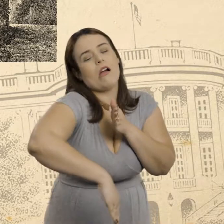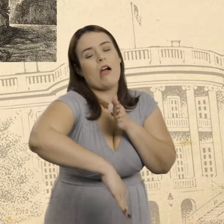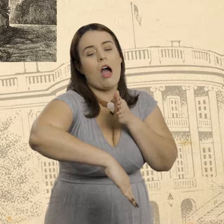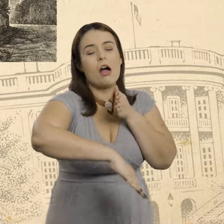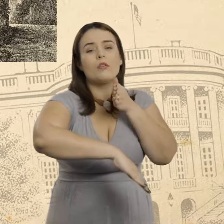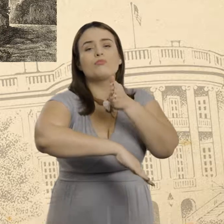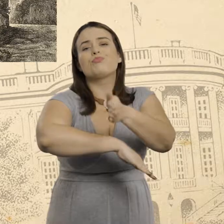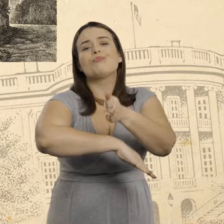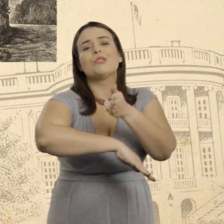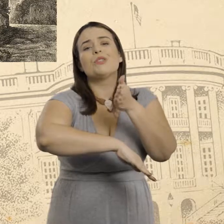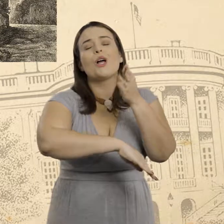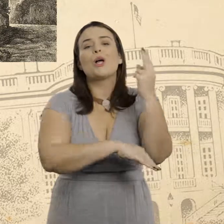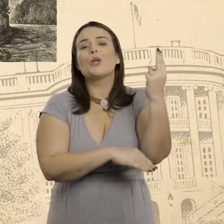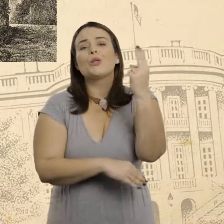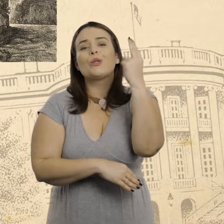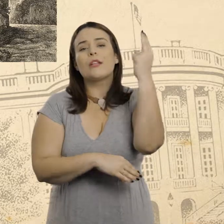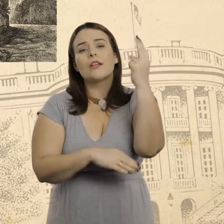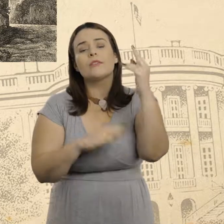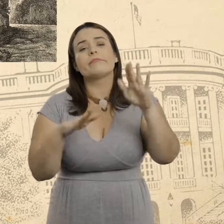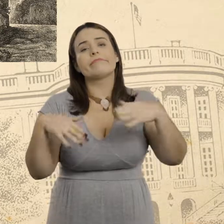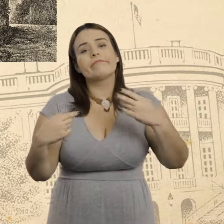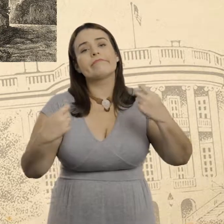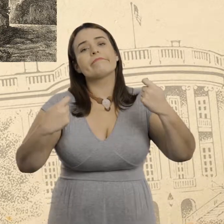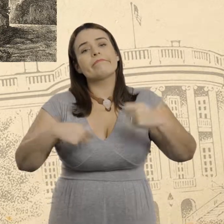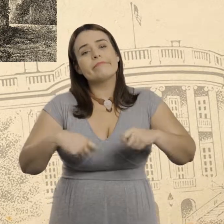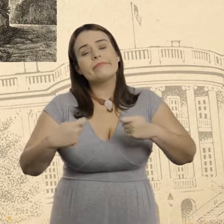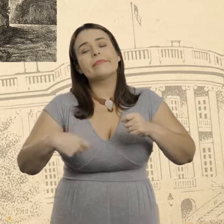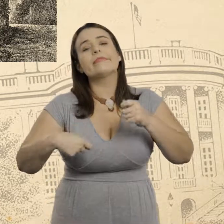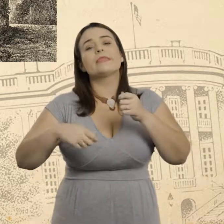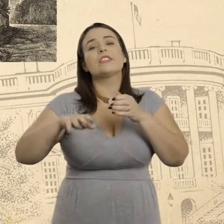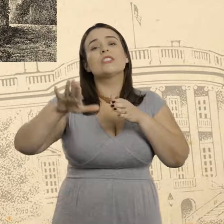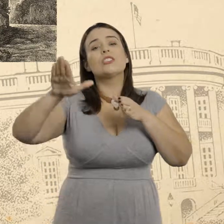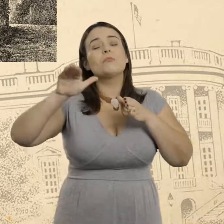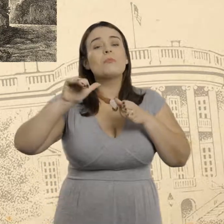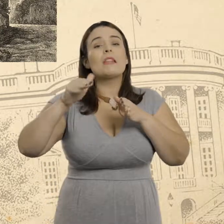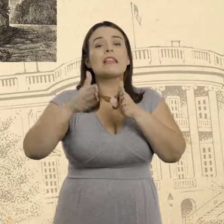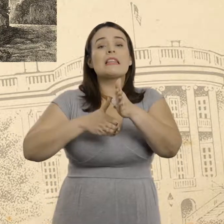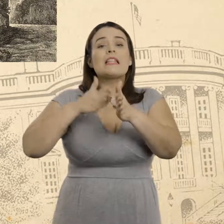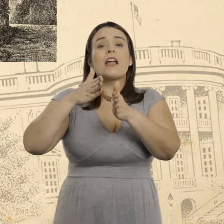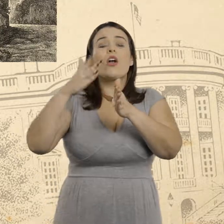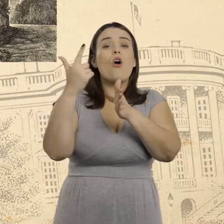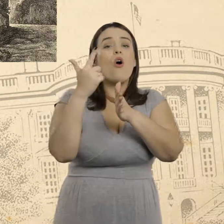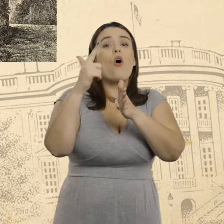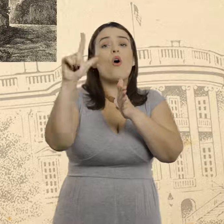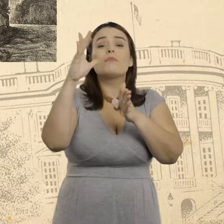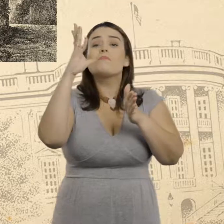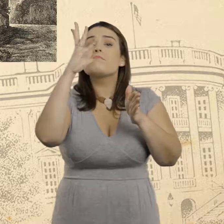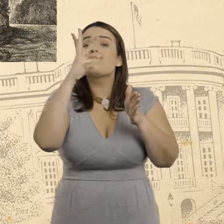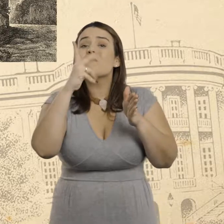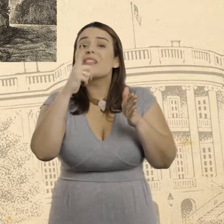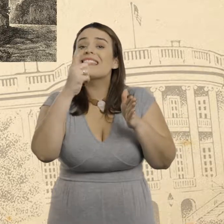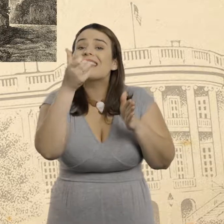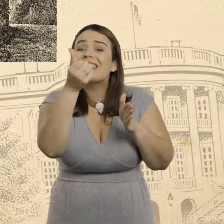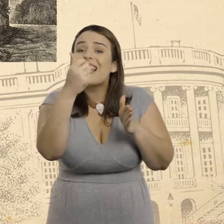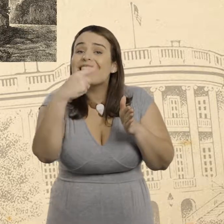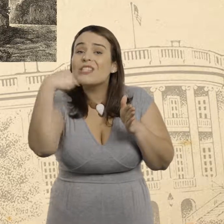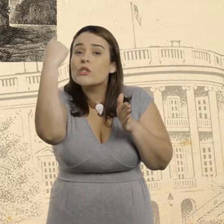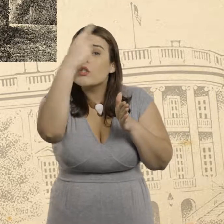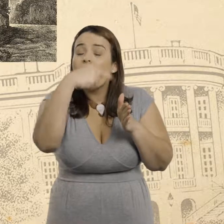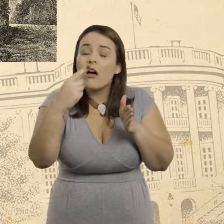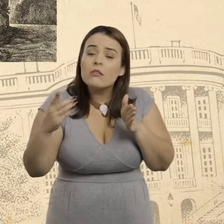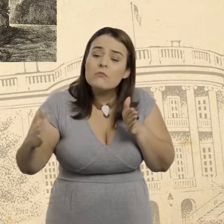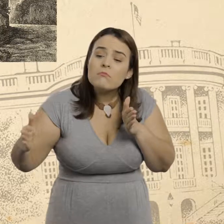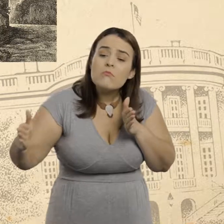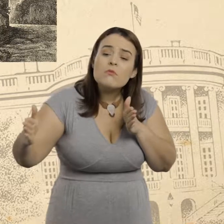estava quebrada e que o trem não poderia passar por ela. Por isso chamaram outro trem que demoraria 6 horas para chegar